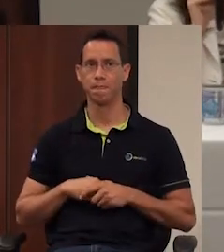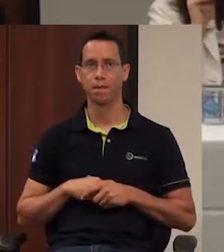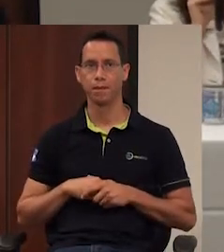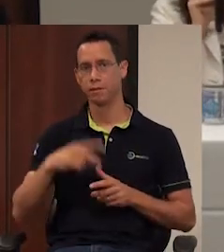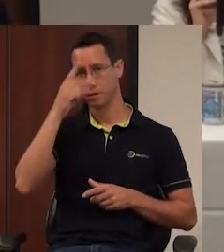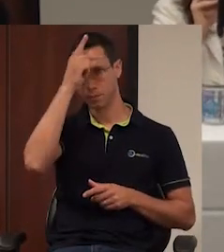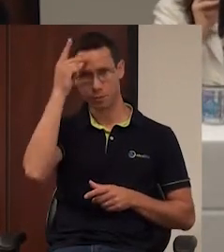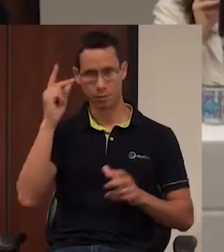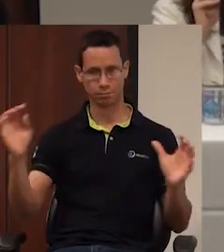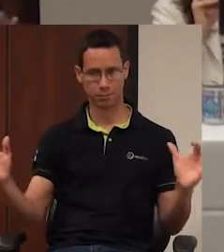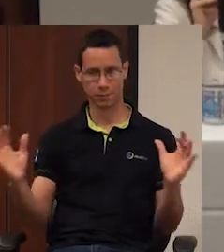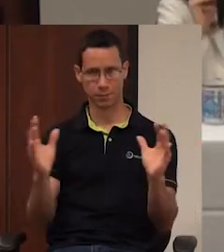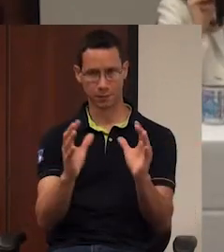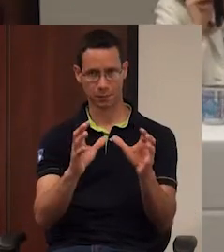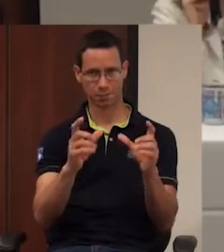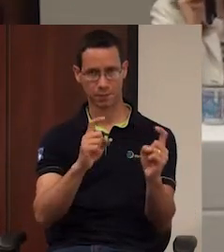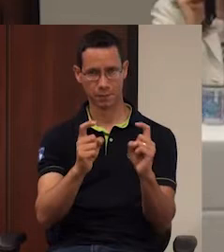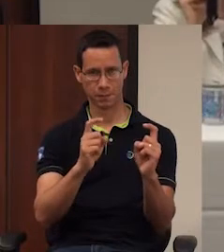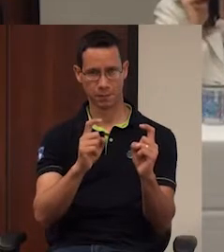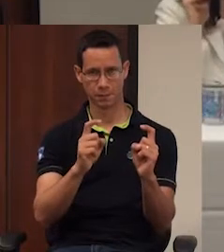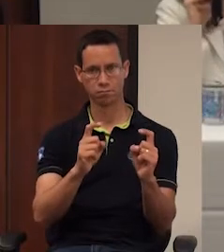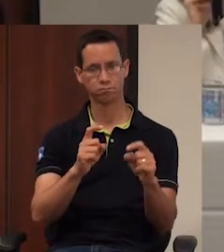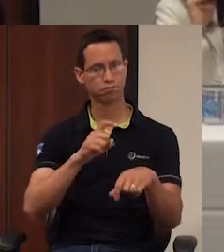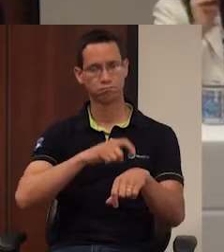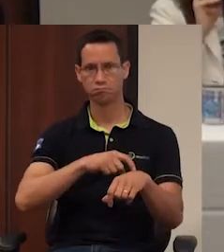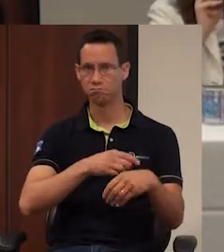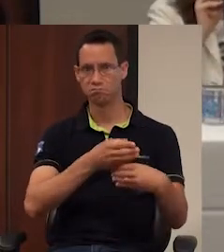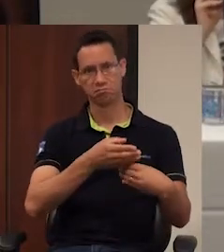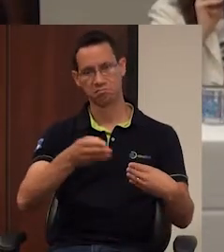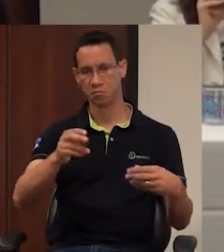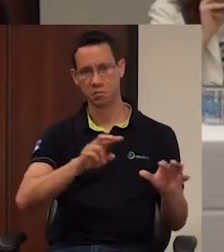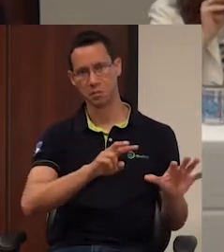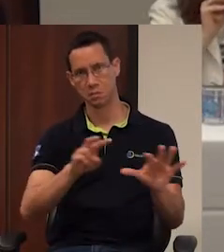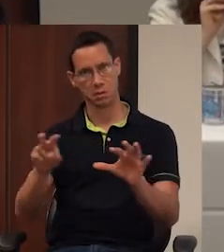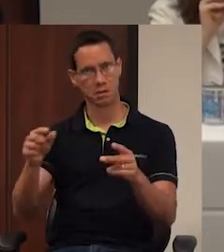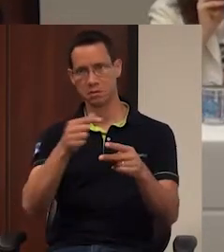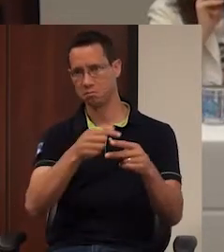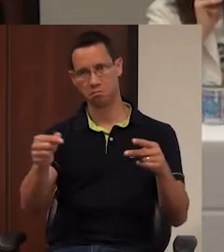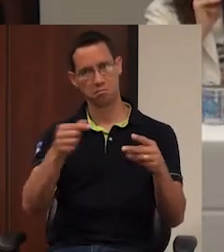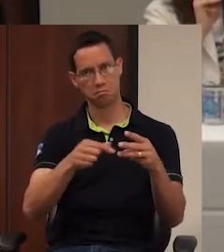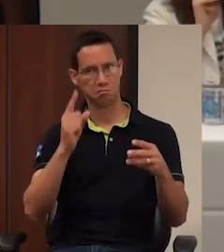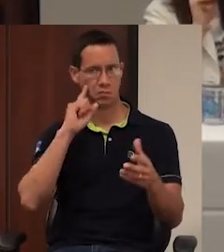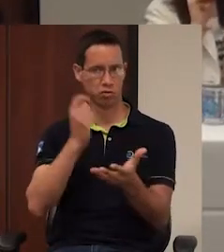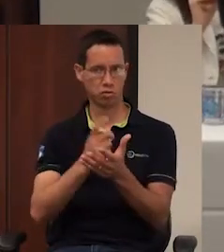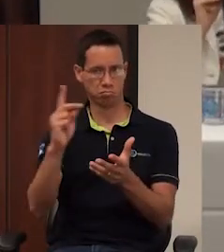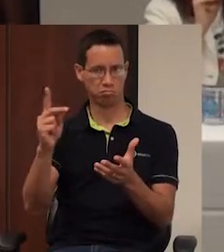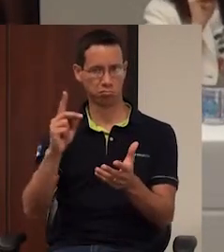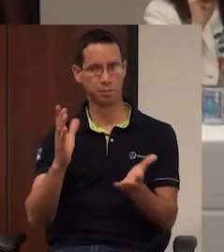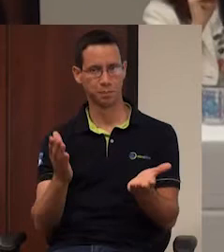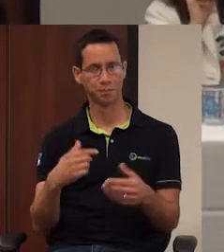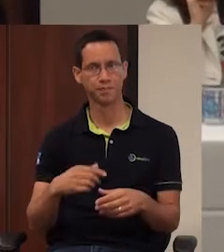essas pessoas se reúnem com uma determinada periodicidade que sozinhos eles definem. Em geral, quem